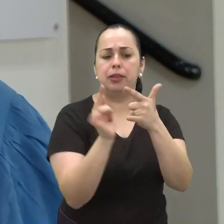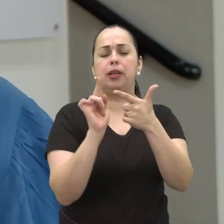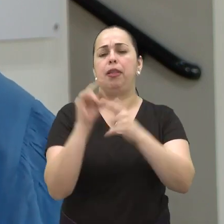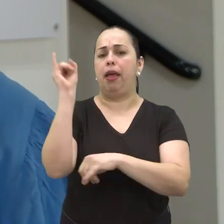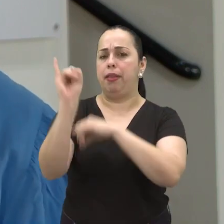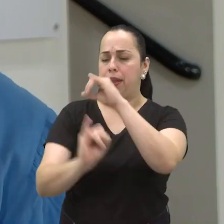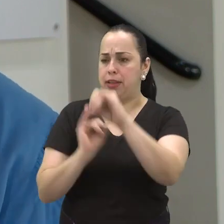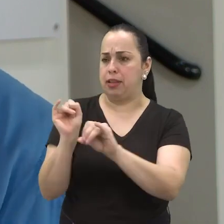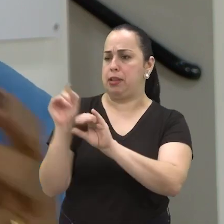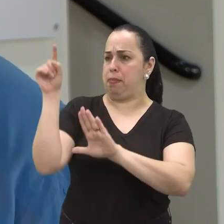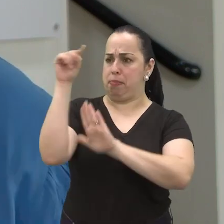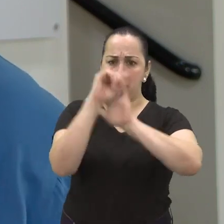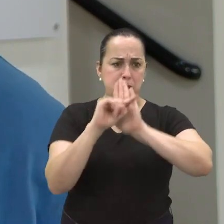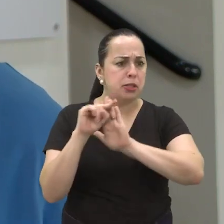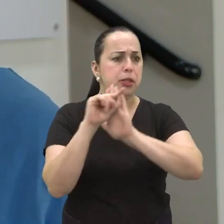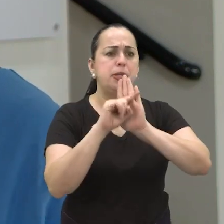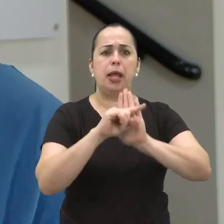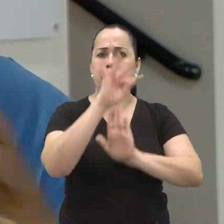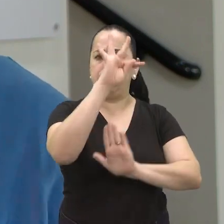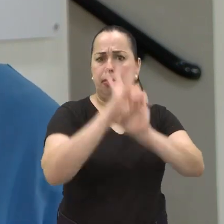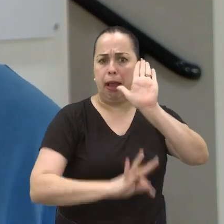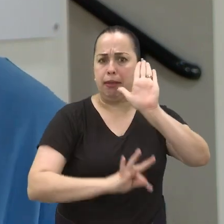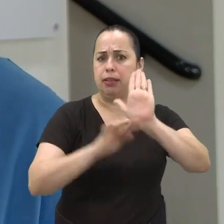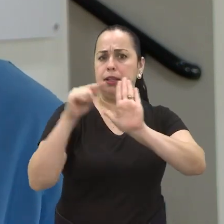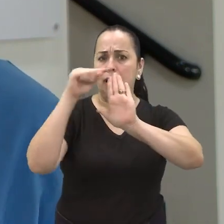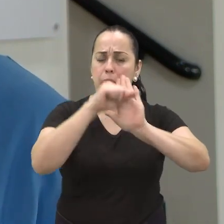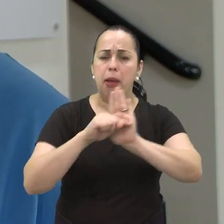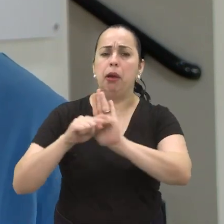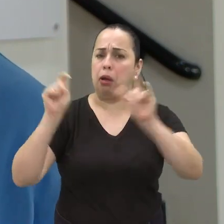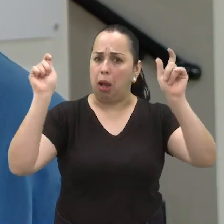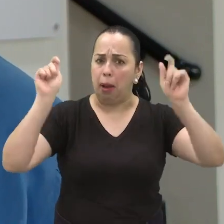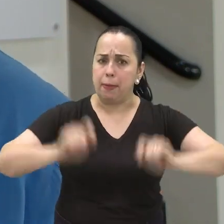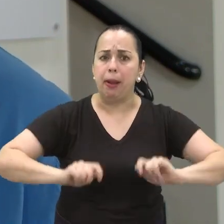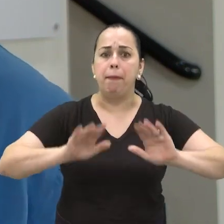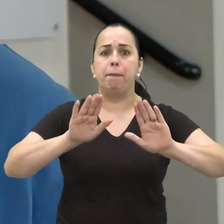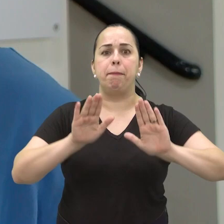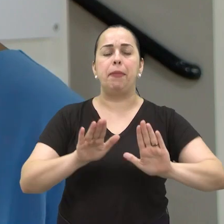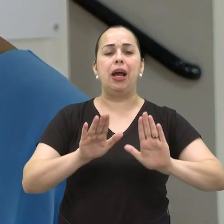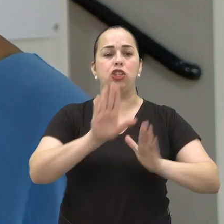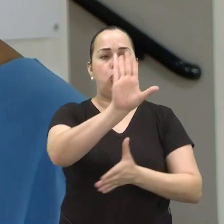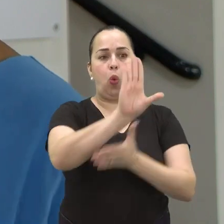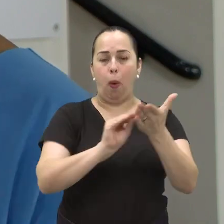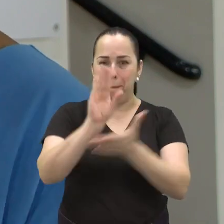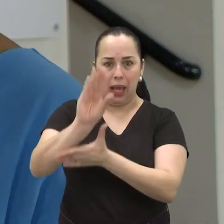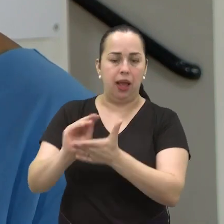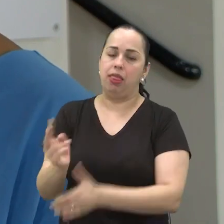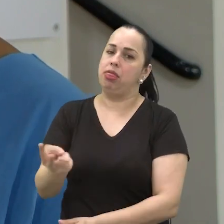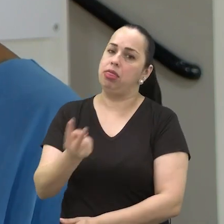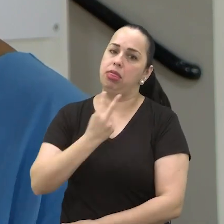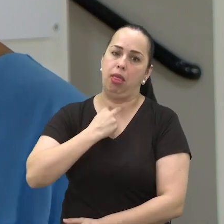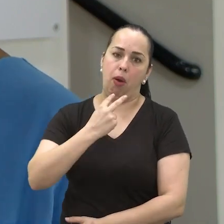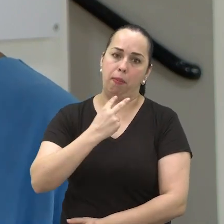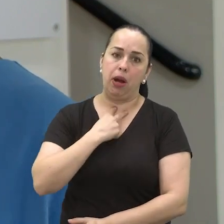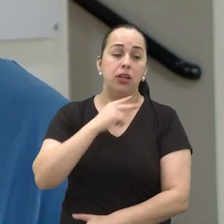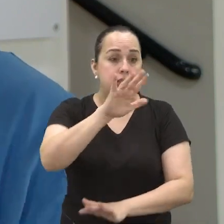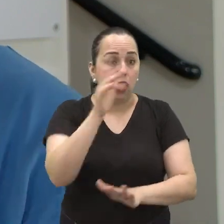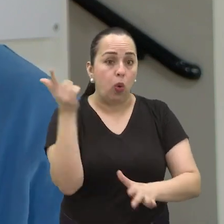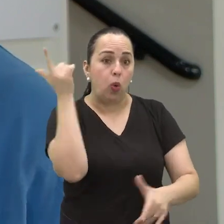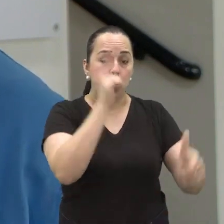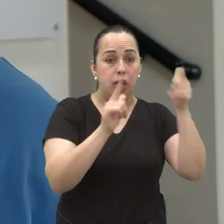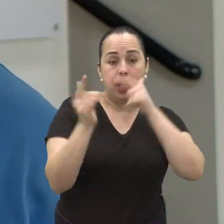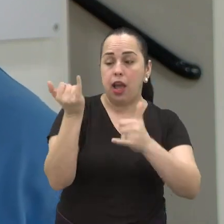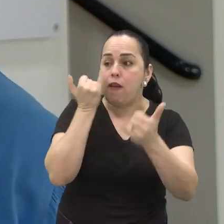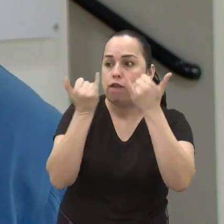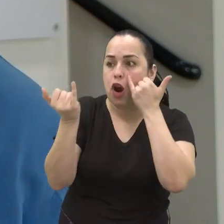você pode ler vários textos, achar vários textos, né? Mas isso não te permite que você plagie, permite que você tenha